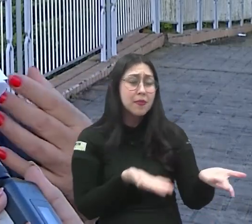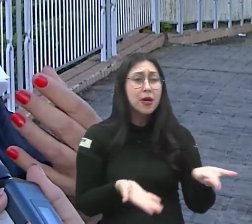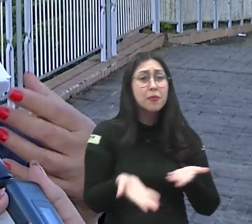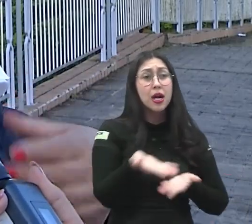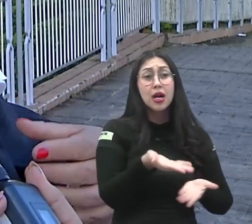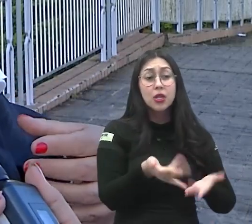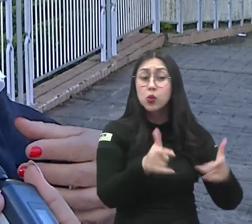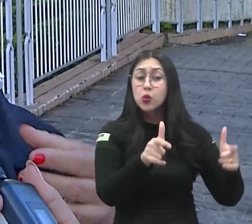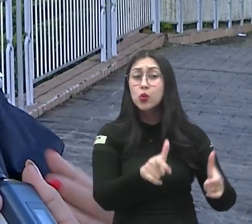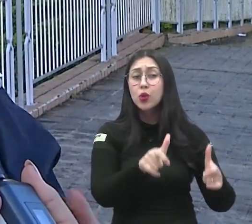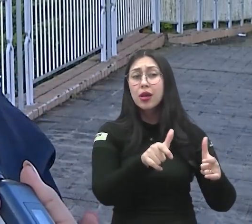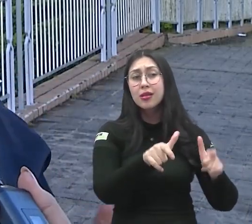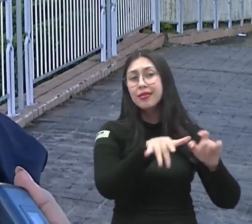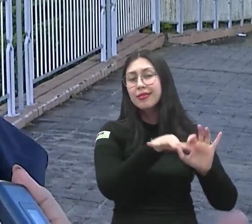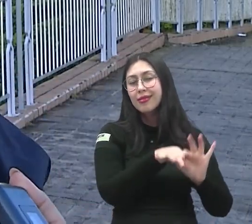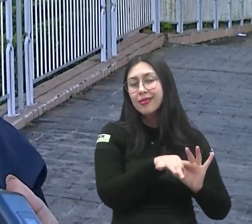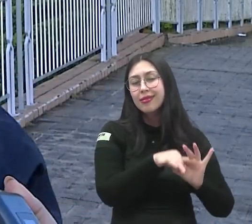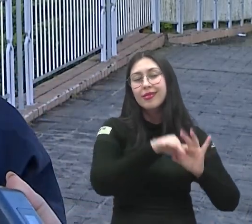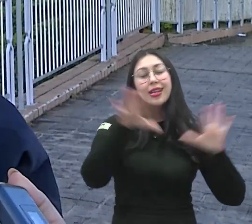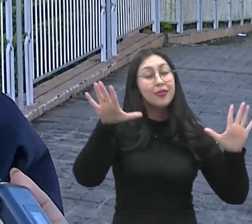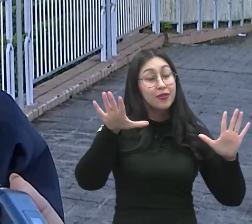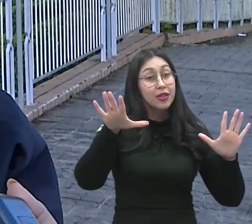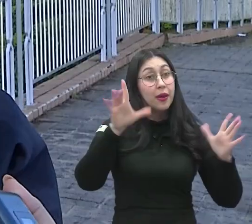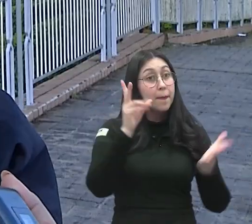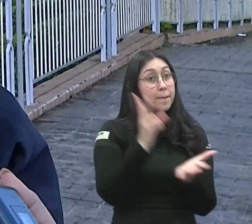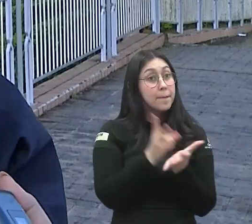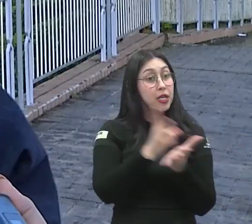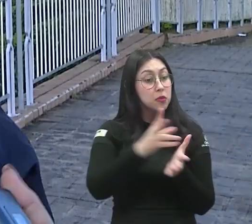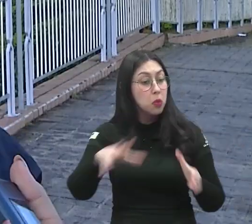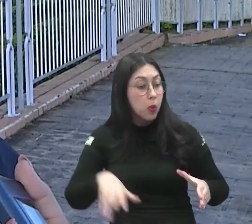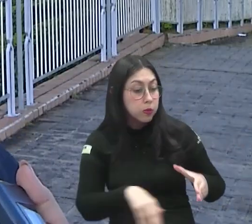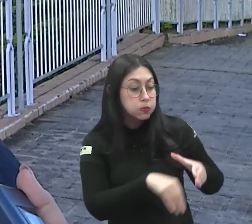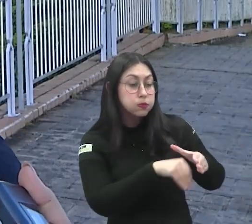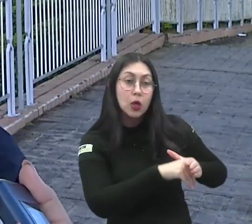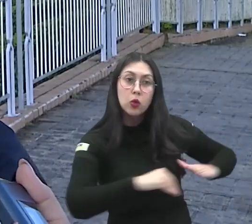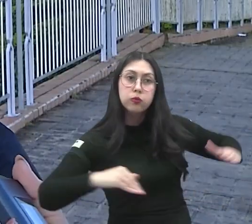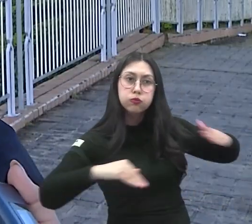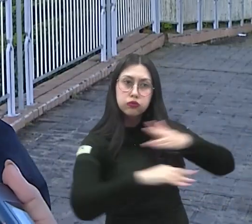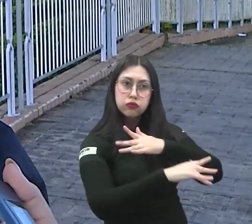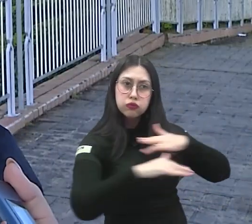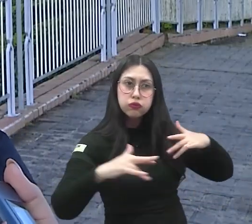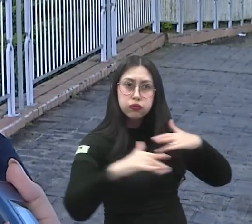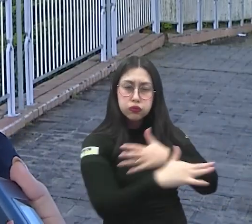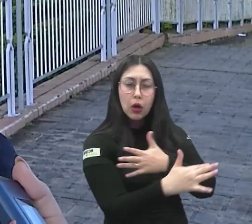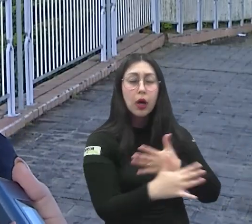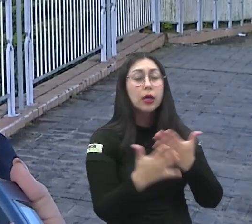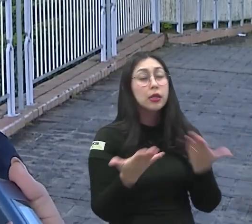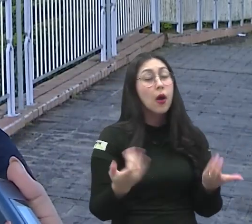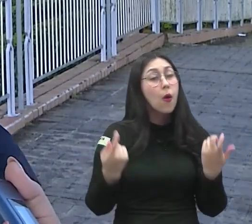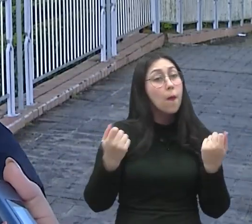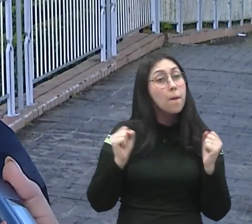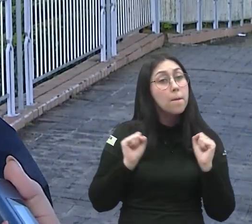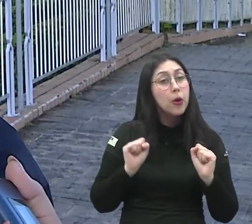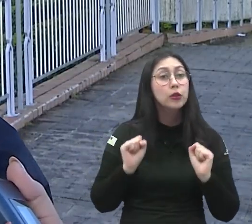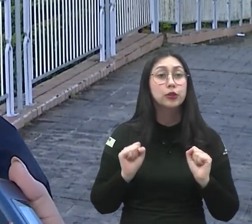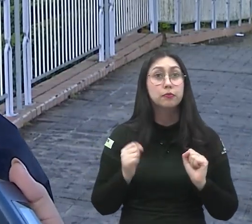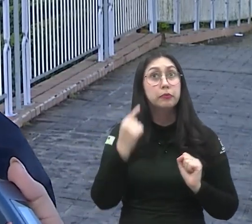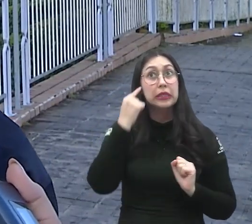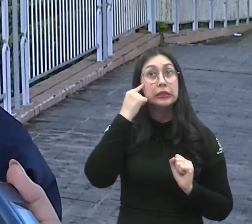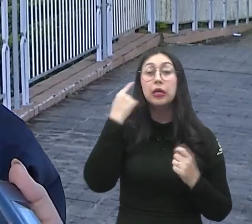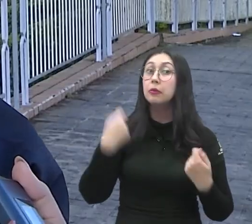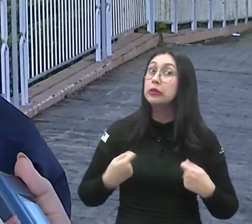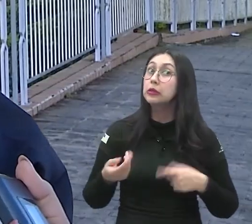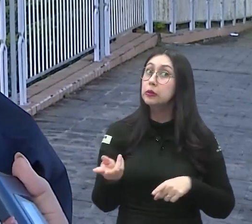dentro de uma liberdade no sistema urbano. E aí a gente deve considerar também a questão